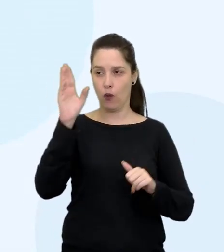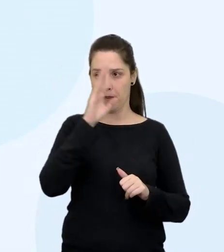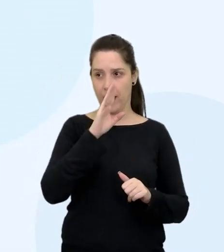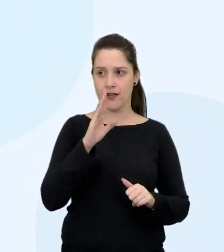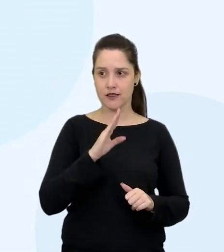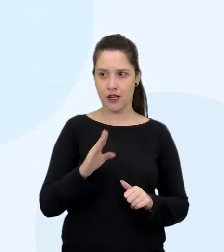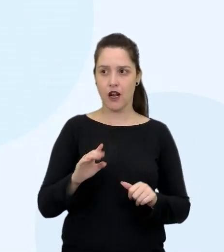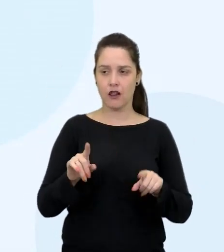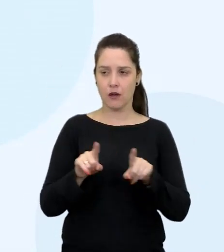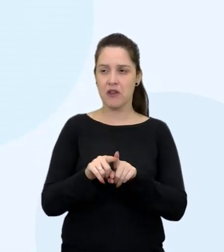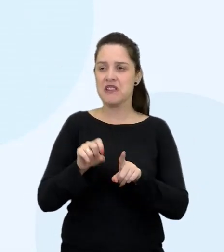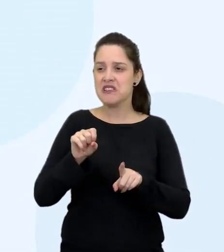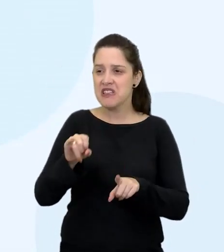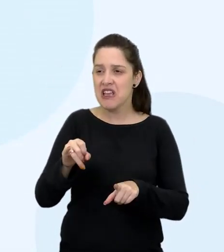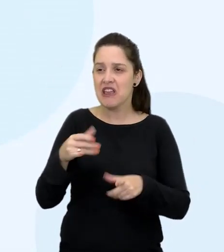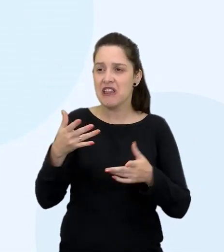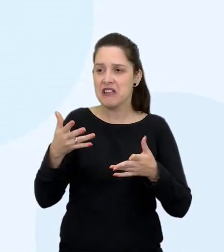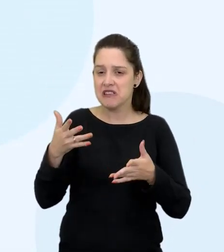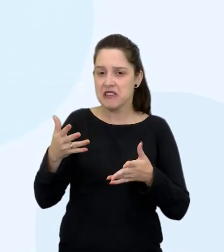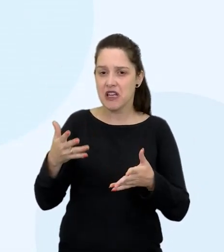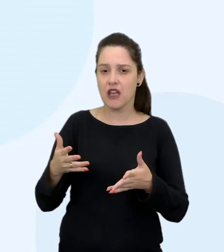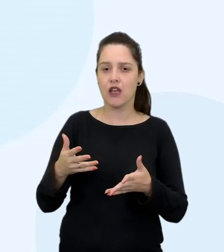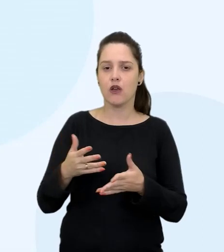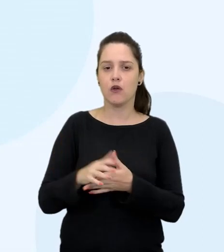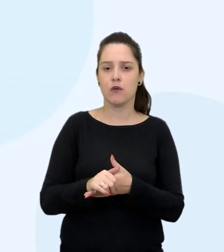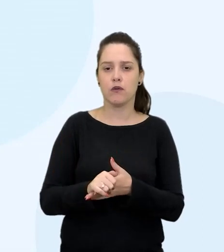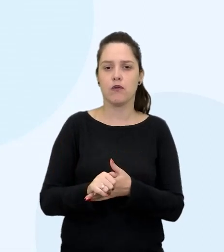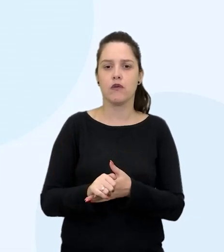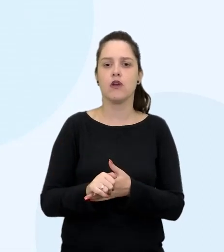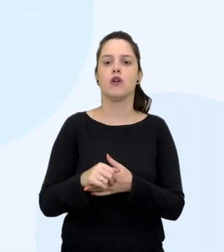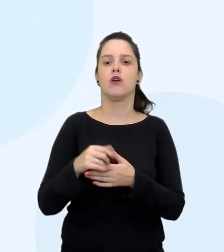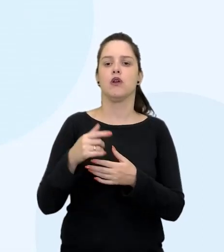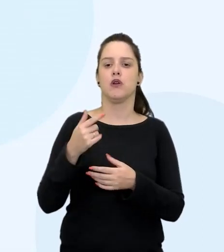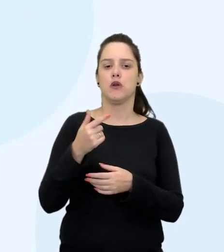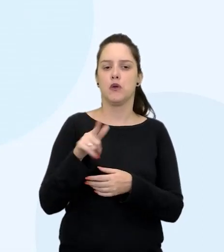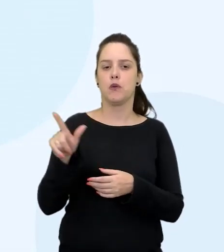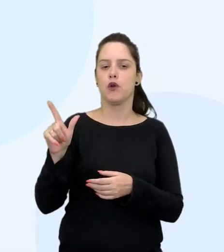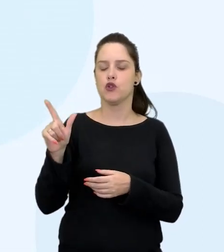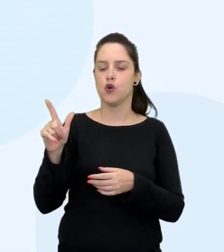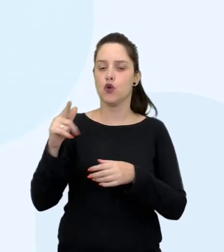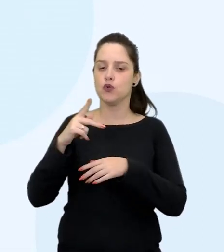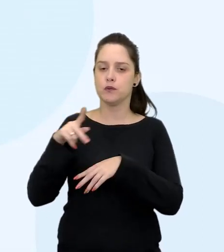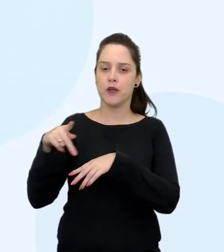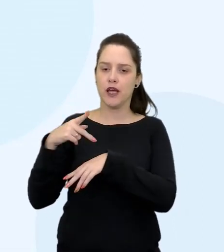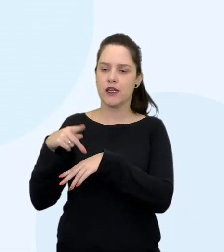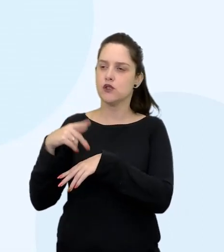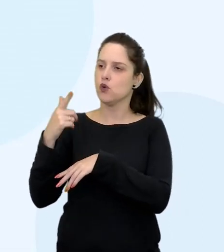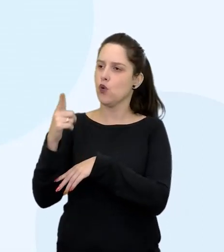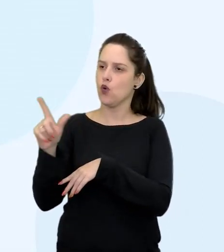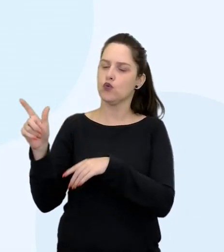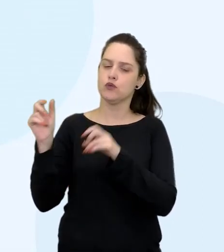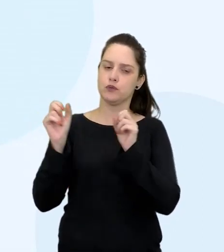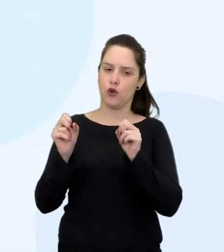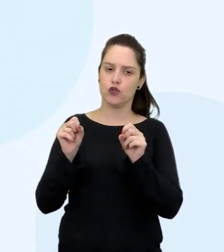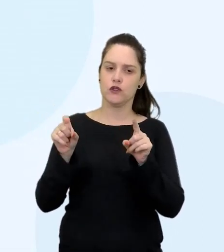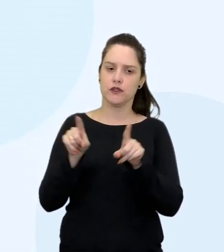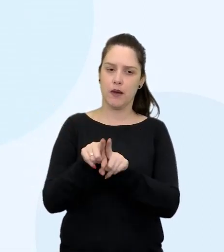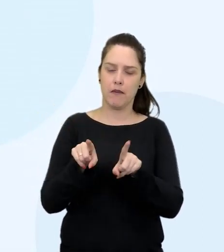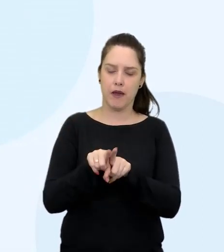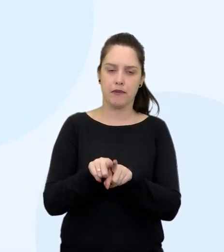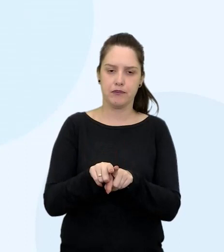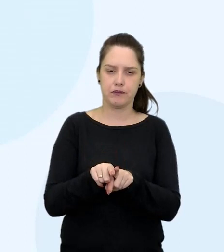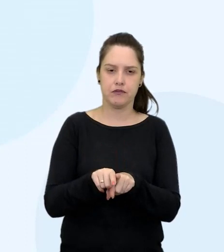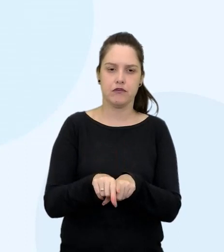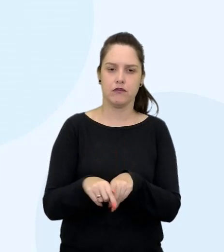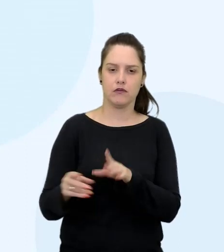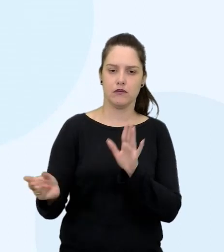e quem quiser também ler em inglês, tem End of the Game aí, olha só como é que ficou o final do jogo, olha como mudou, né? Então,